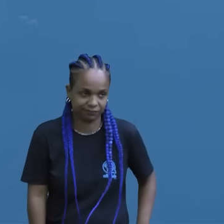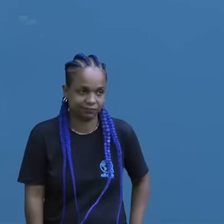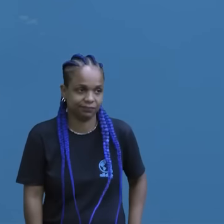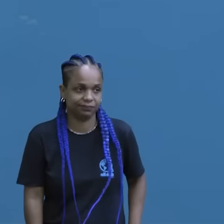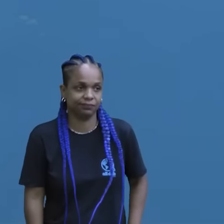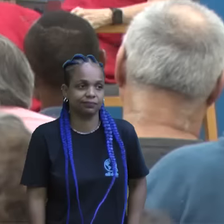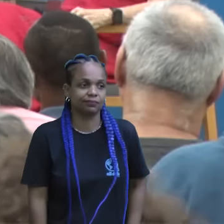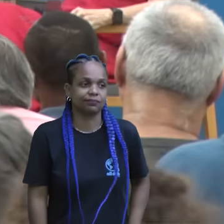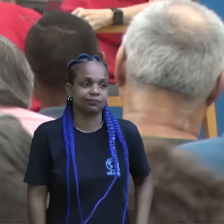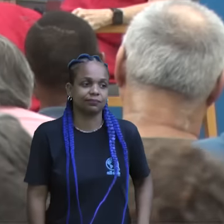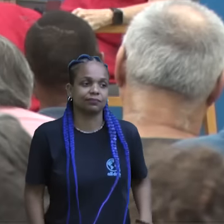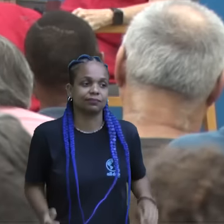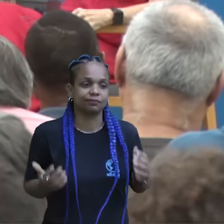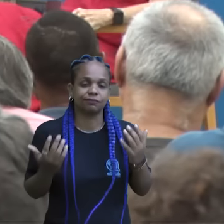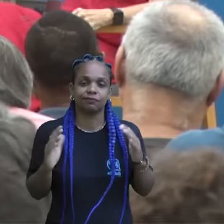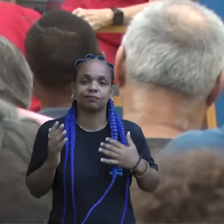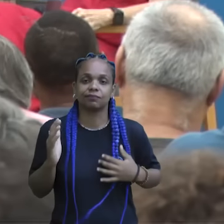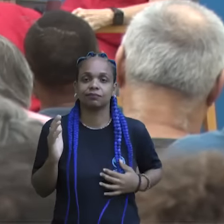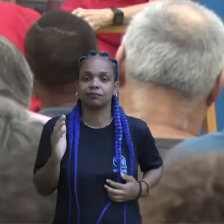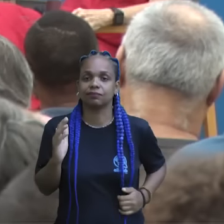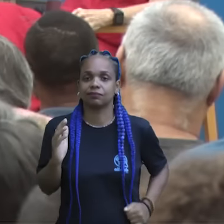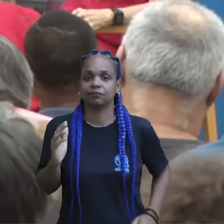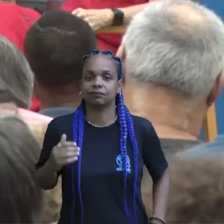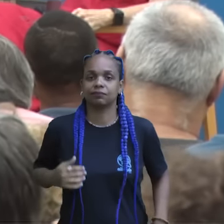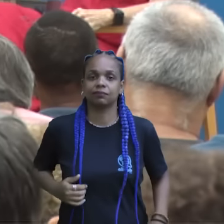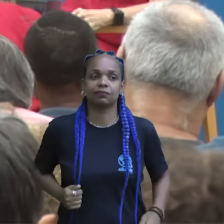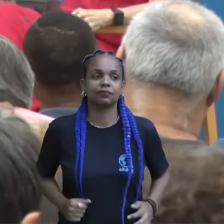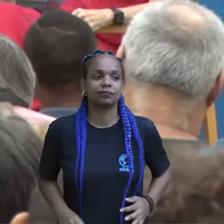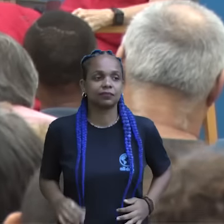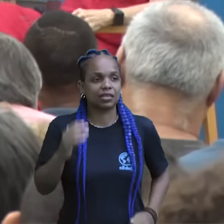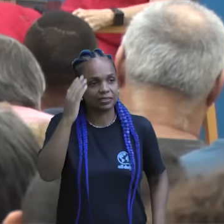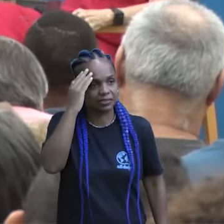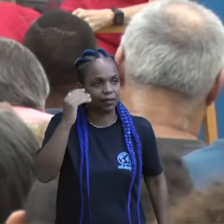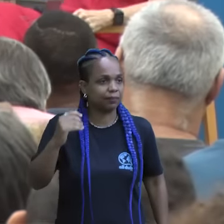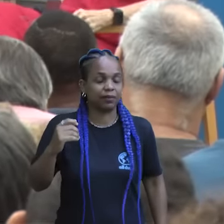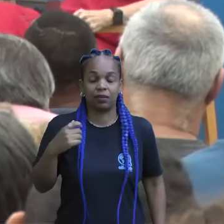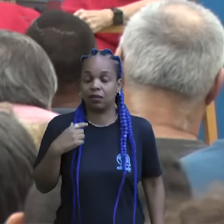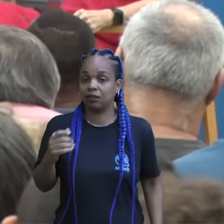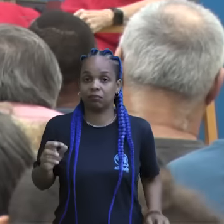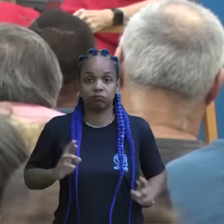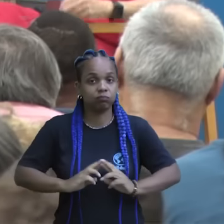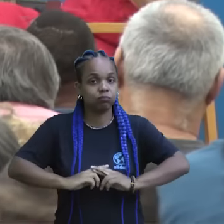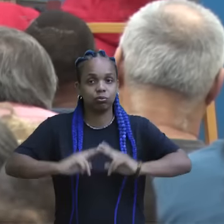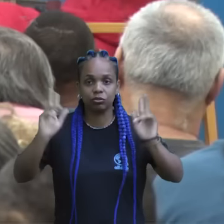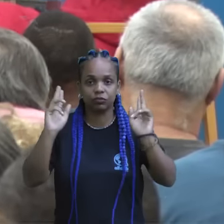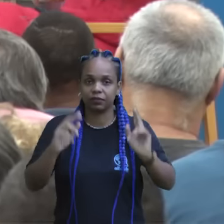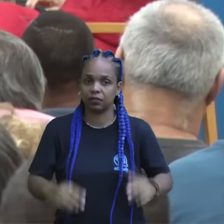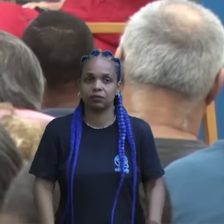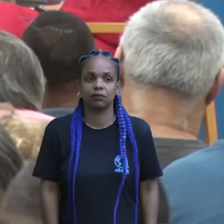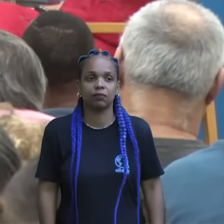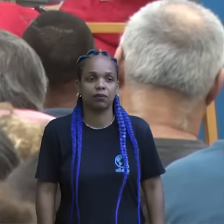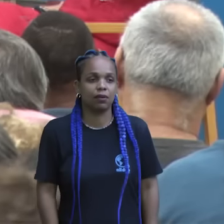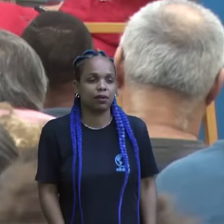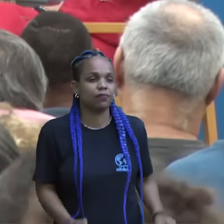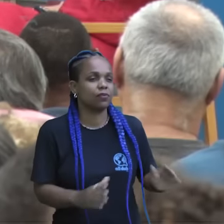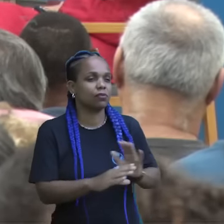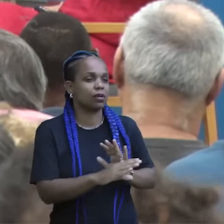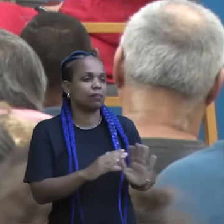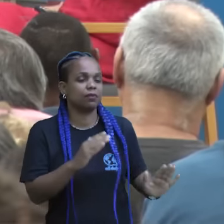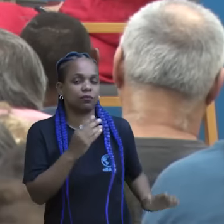Questão até... Eu escrevi um capítulo que se chama Lima, leitor de Machado. Né? Uhum. Porque a gente pode ver que o Lima tem uma crítica